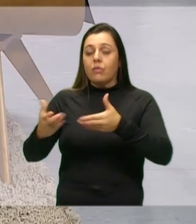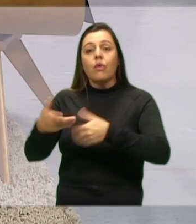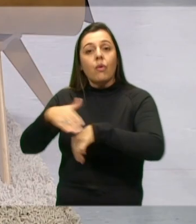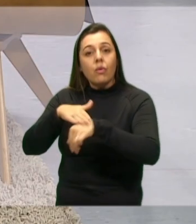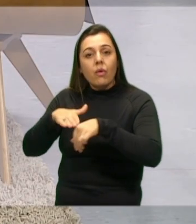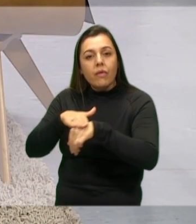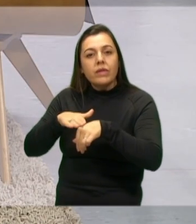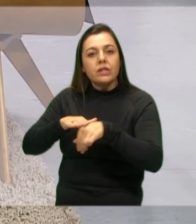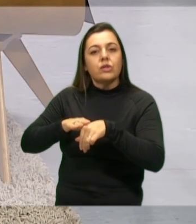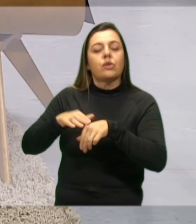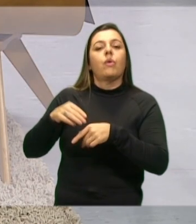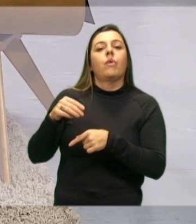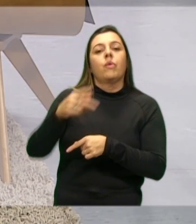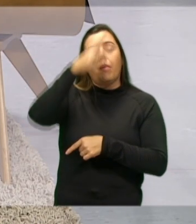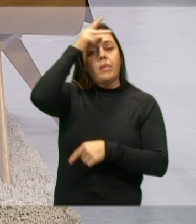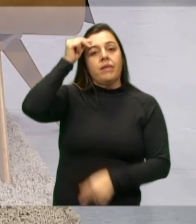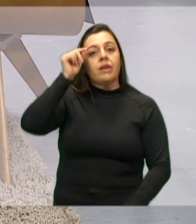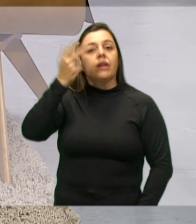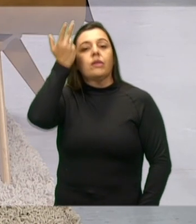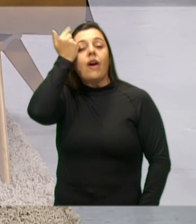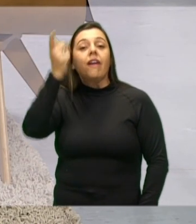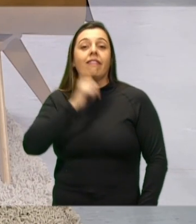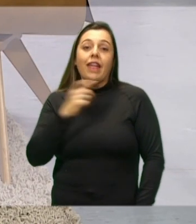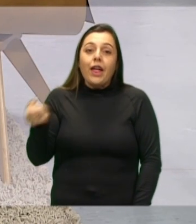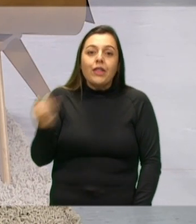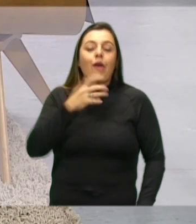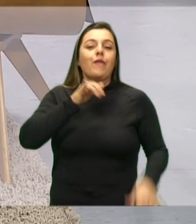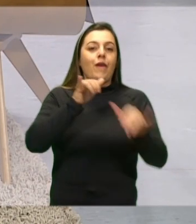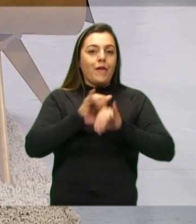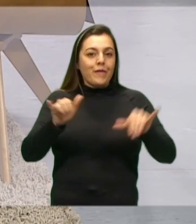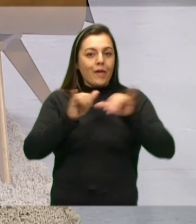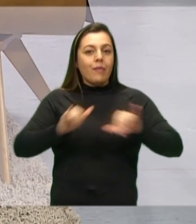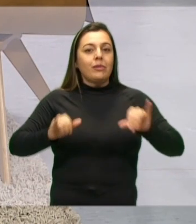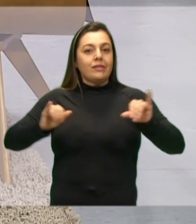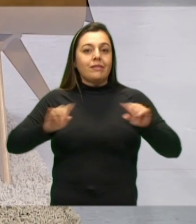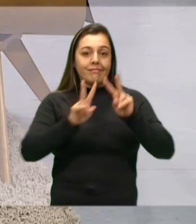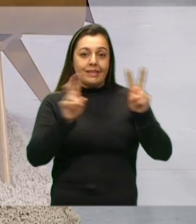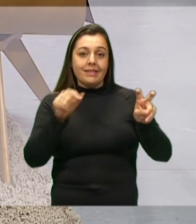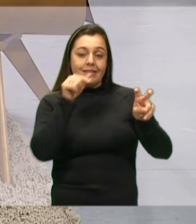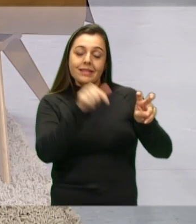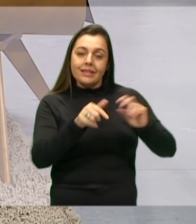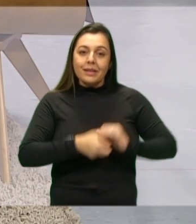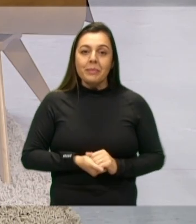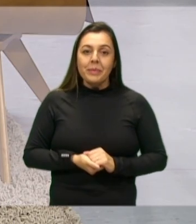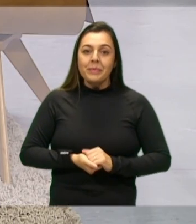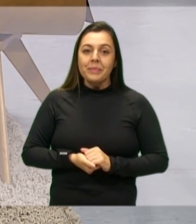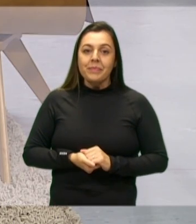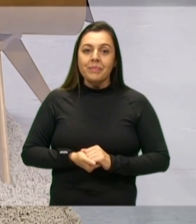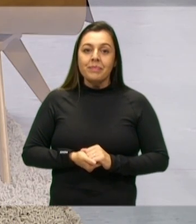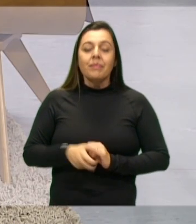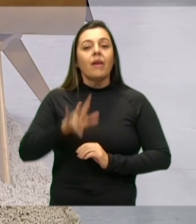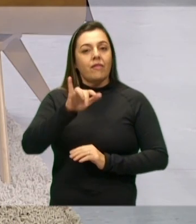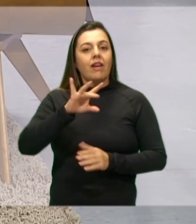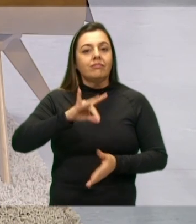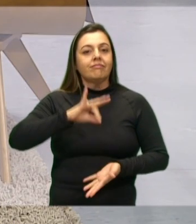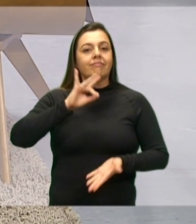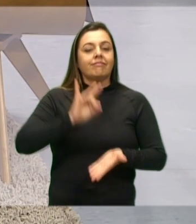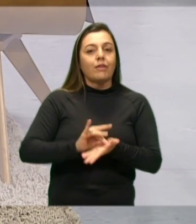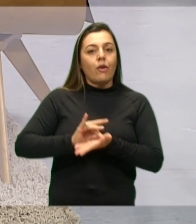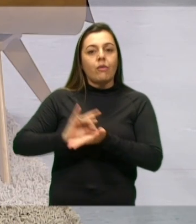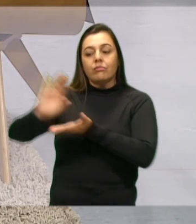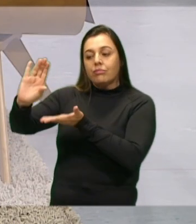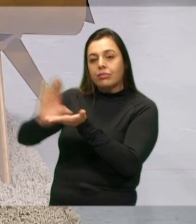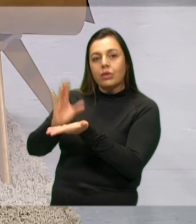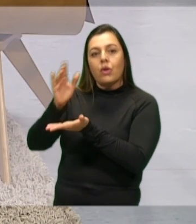municipal Robson Coelho e tem novidades a respeito dessa demanda que será implantada com verbas do